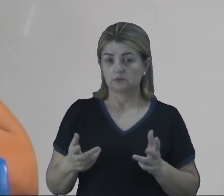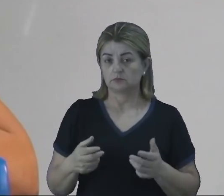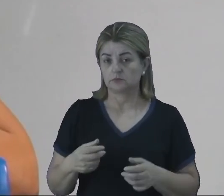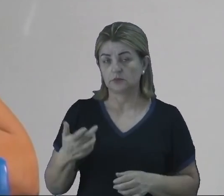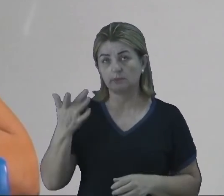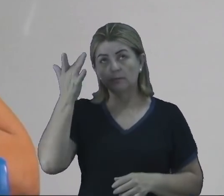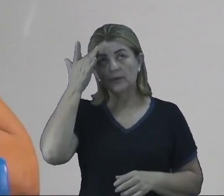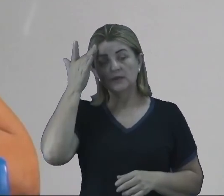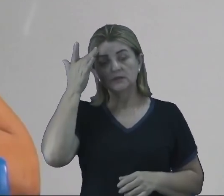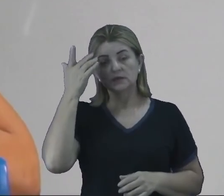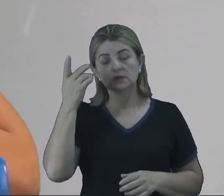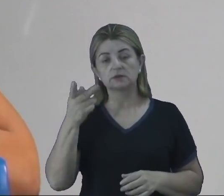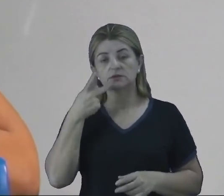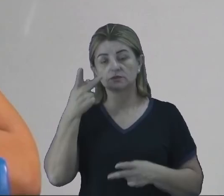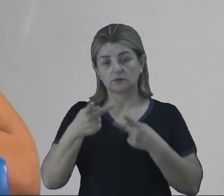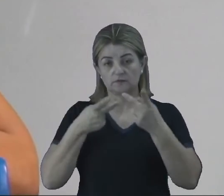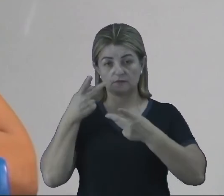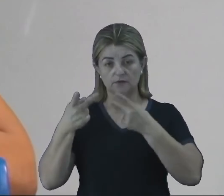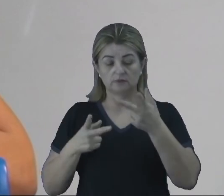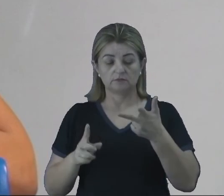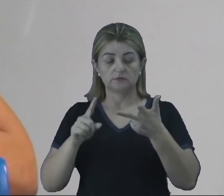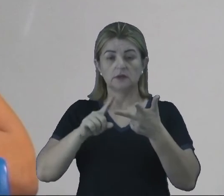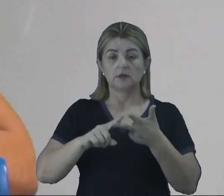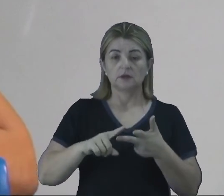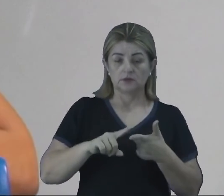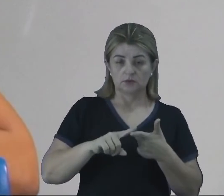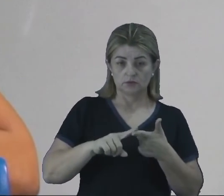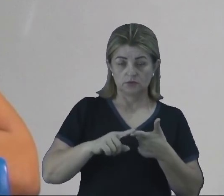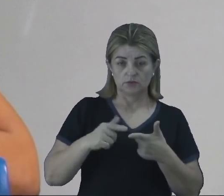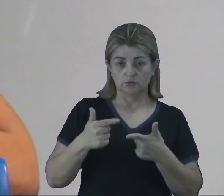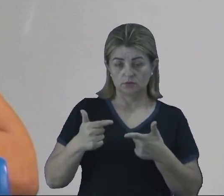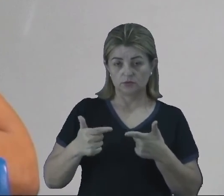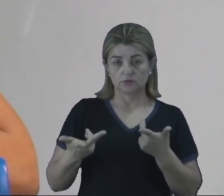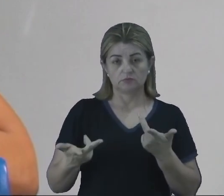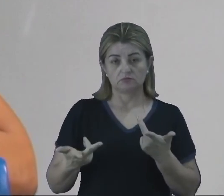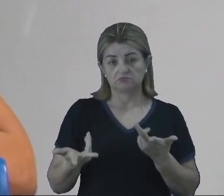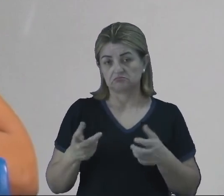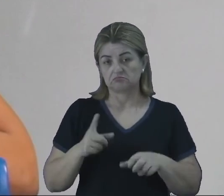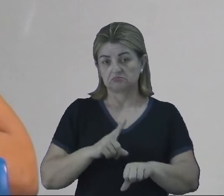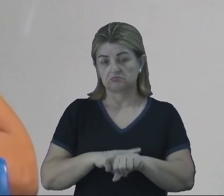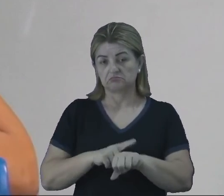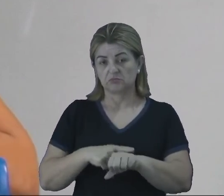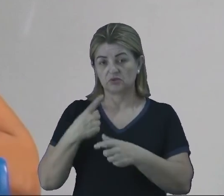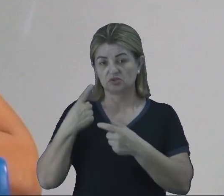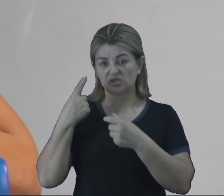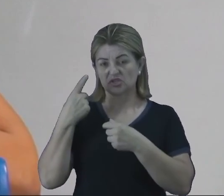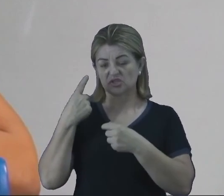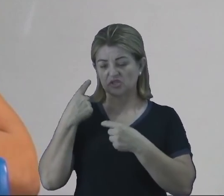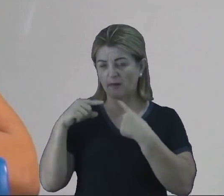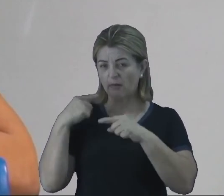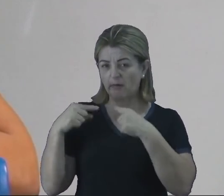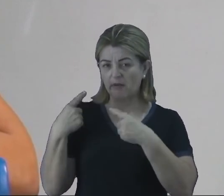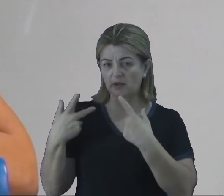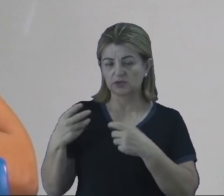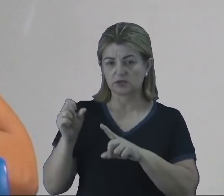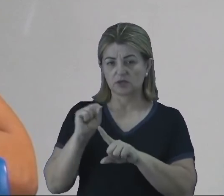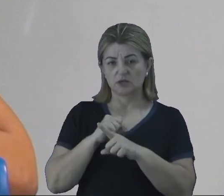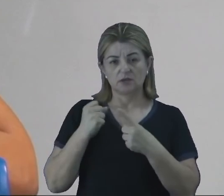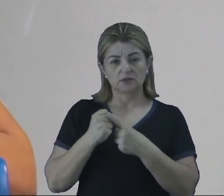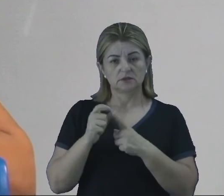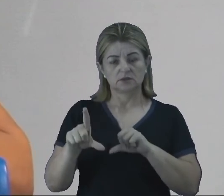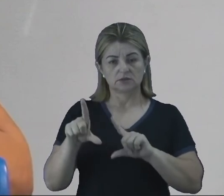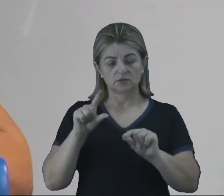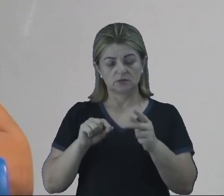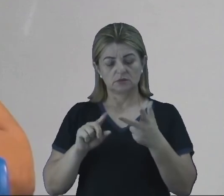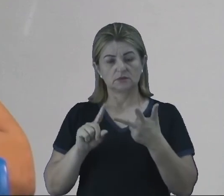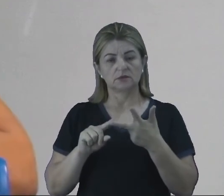das imensidades, varrei os mares, tufão. Aqui nós vemos como o autor se coloca em relação aos elementos